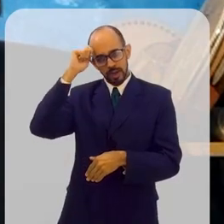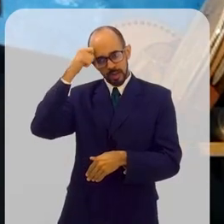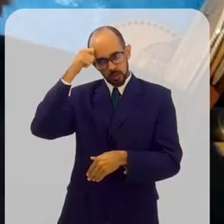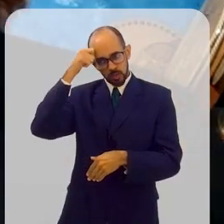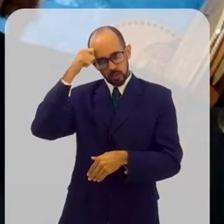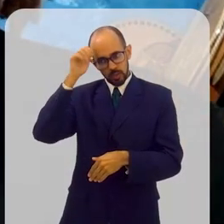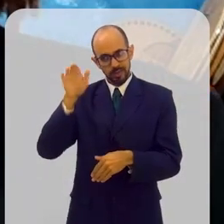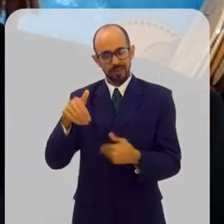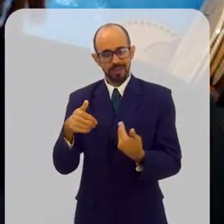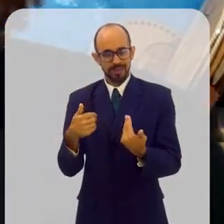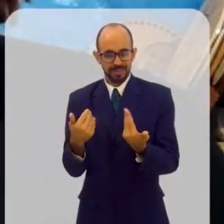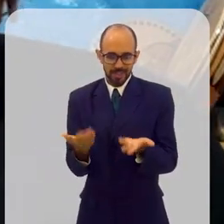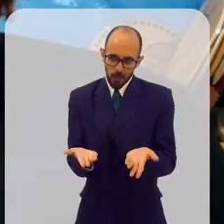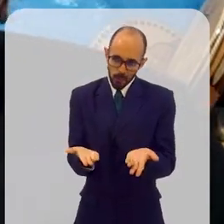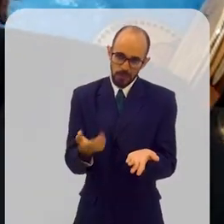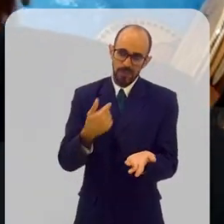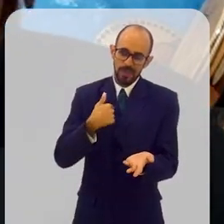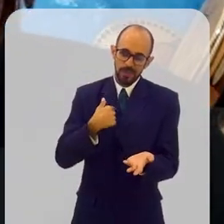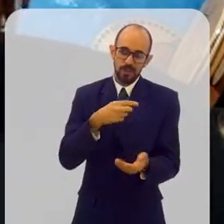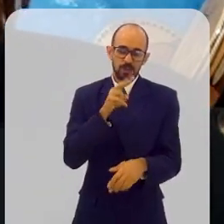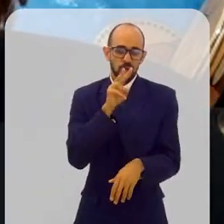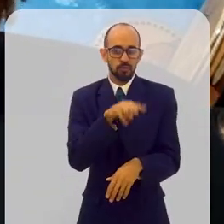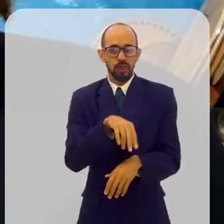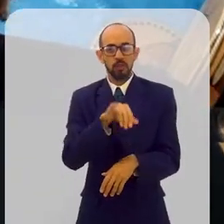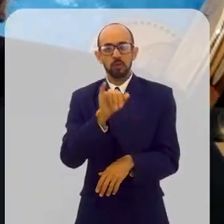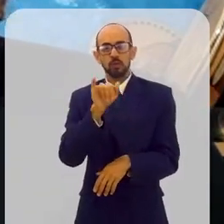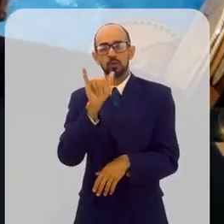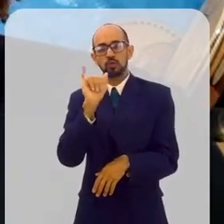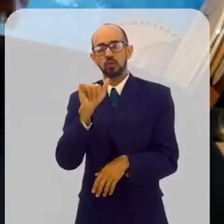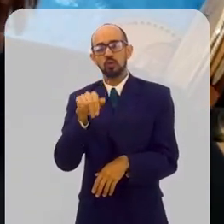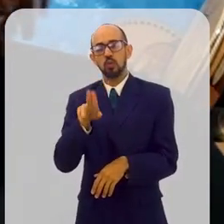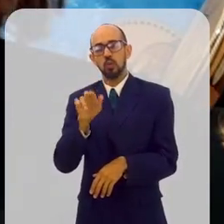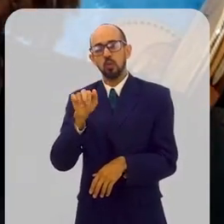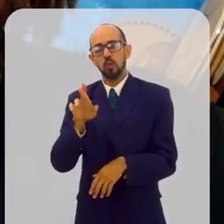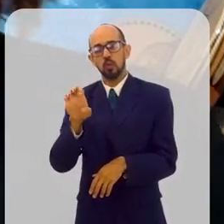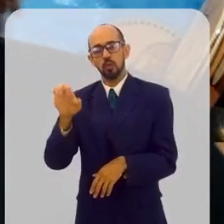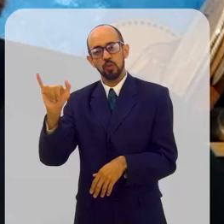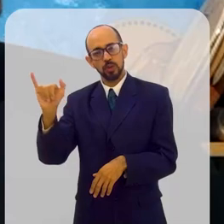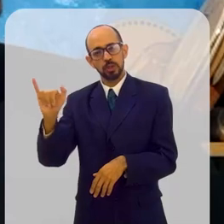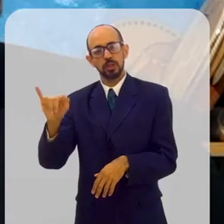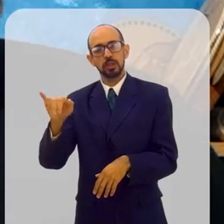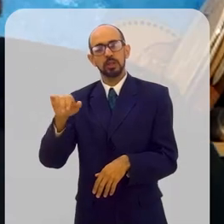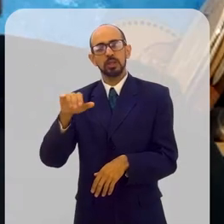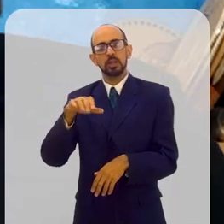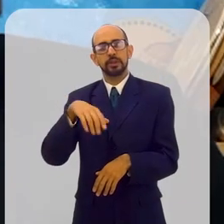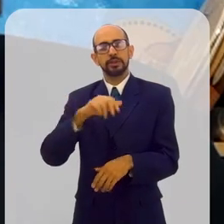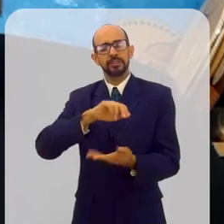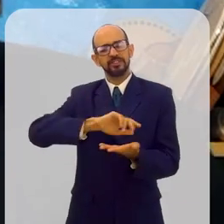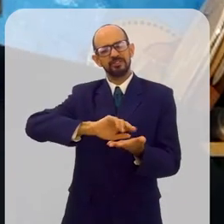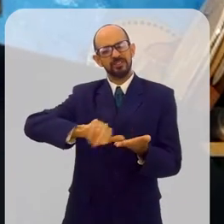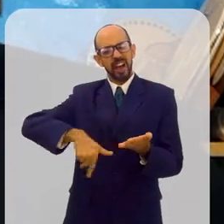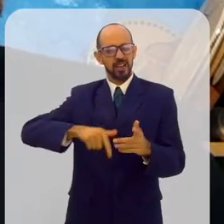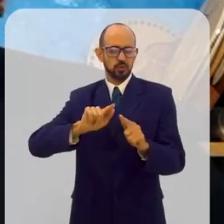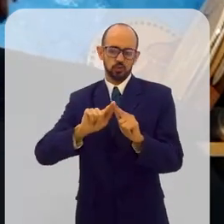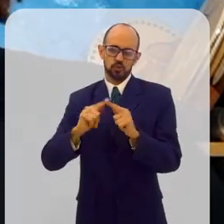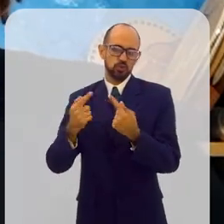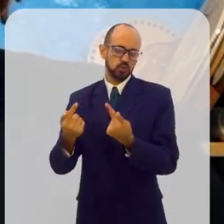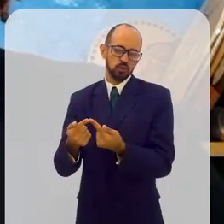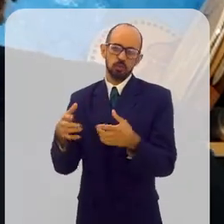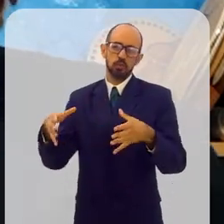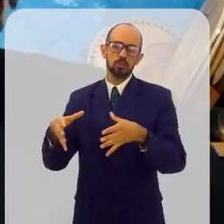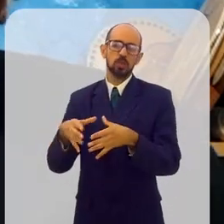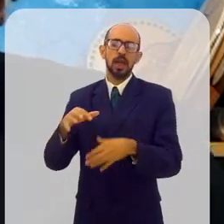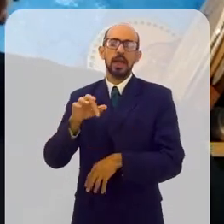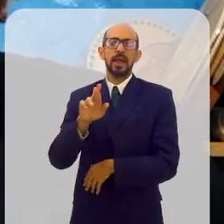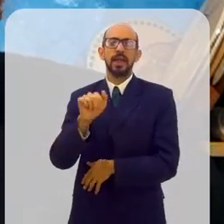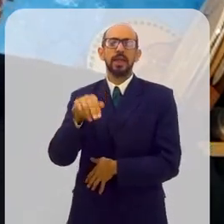afetividade negra. E aí estamos aí, estou olhando o trabalho do Yuri Cruz, da Diane Silva, enfim, de uma